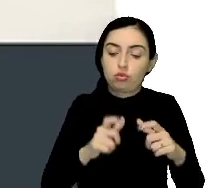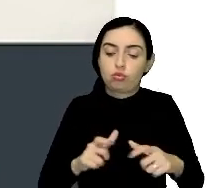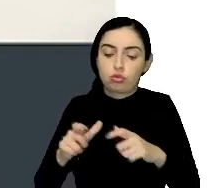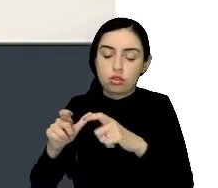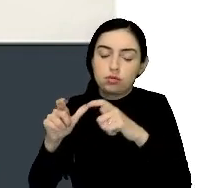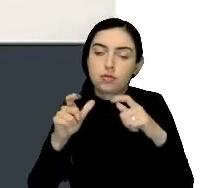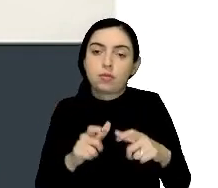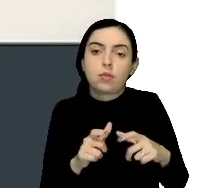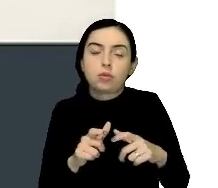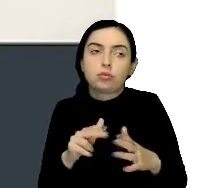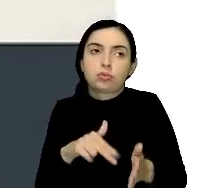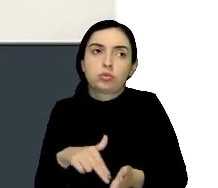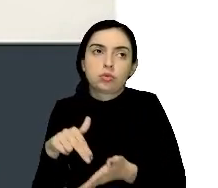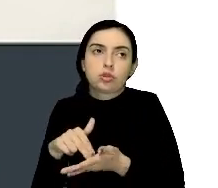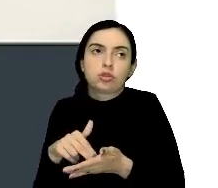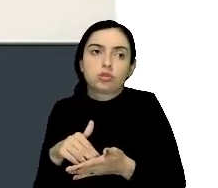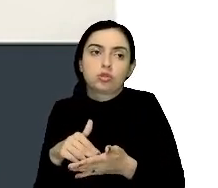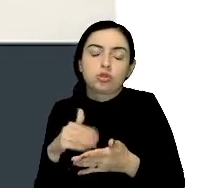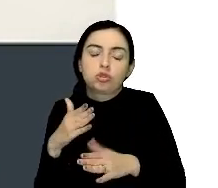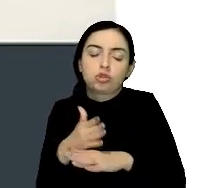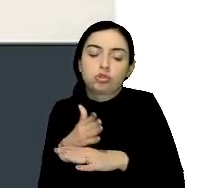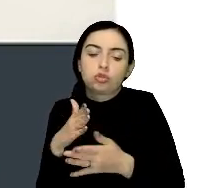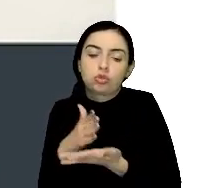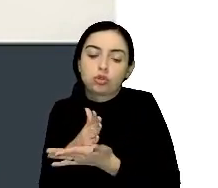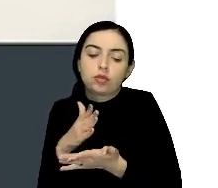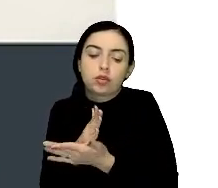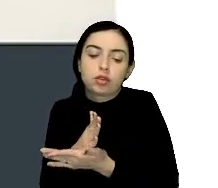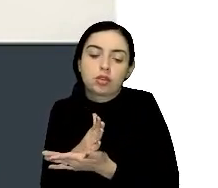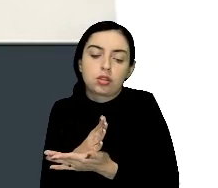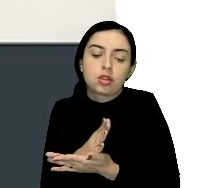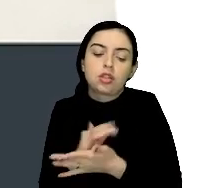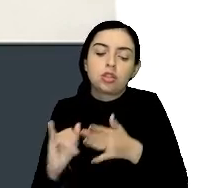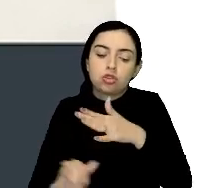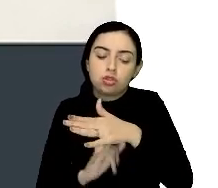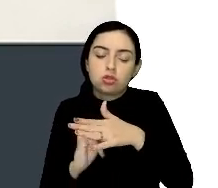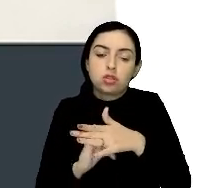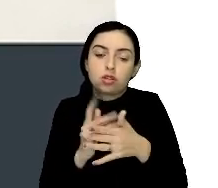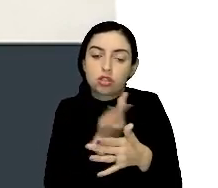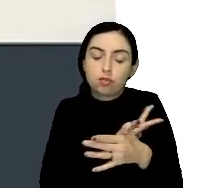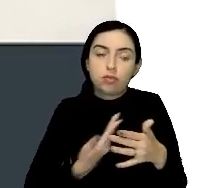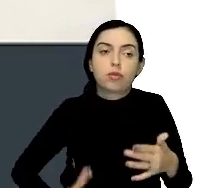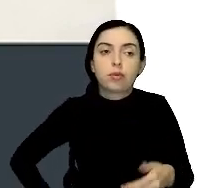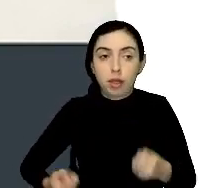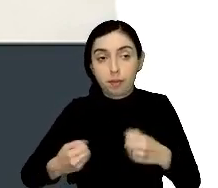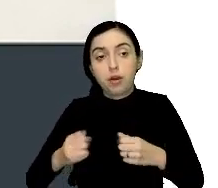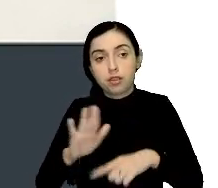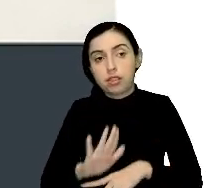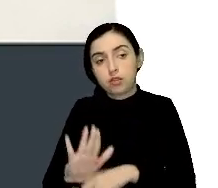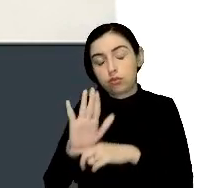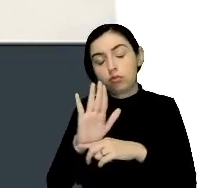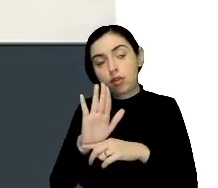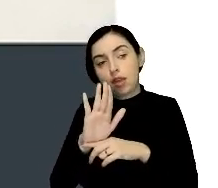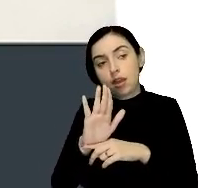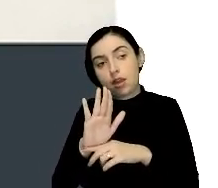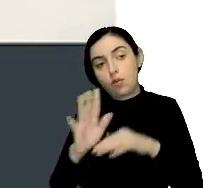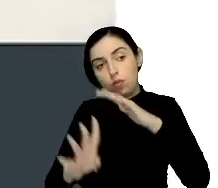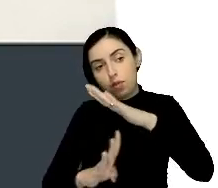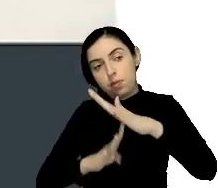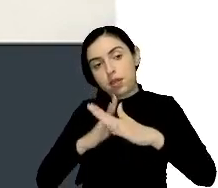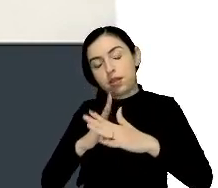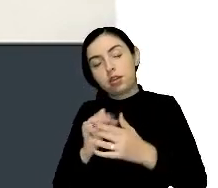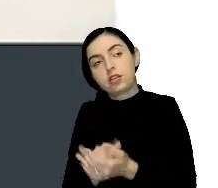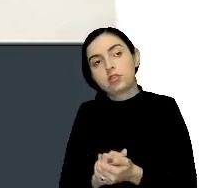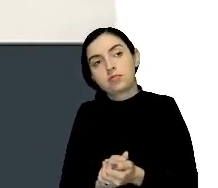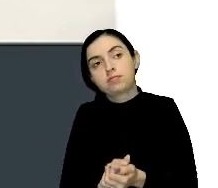pontos de fronteira de órgãos públicos que possam atender esse migrante, você tem uma questão de que o